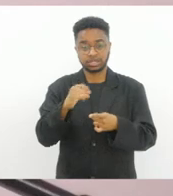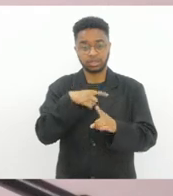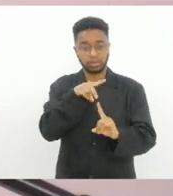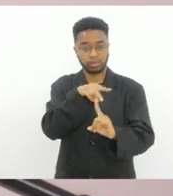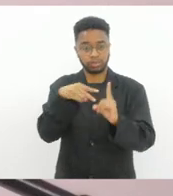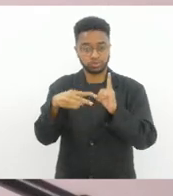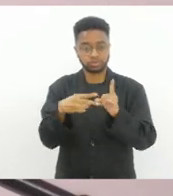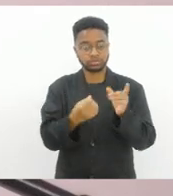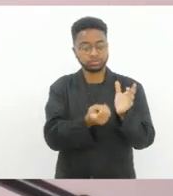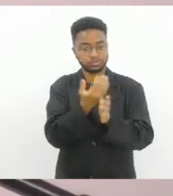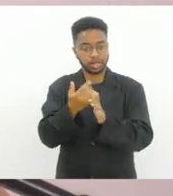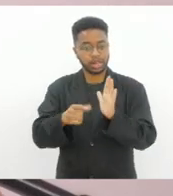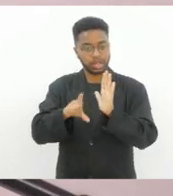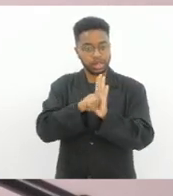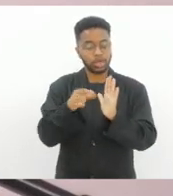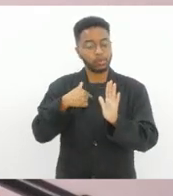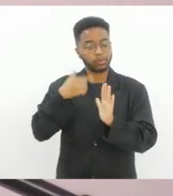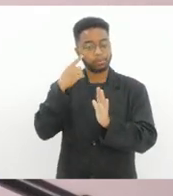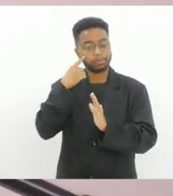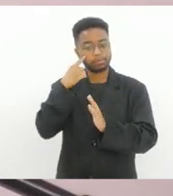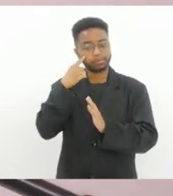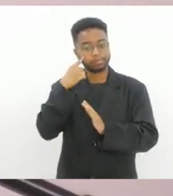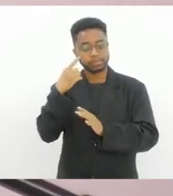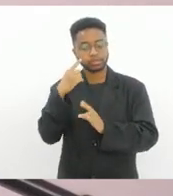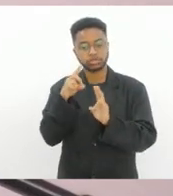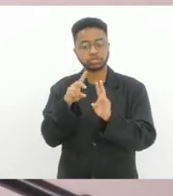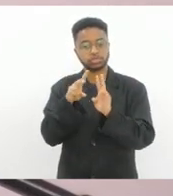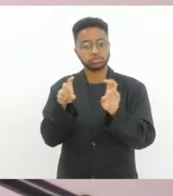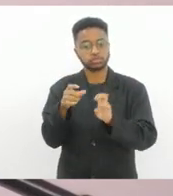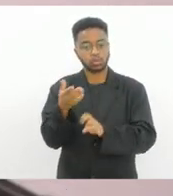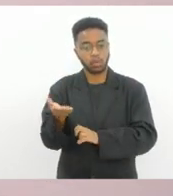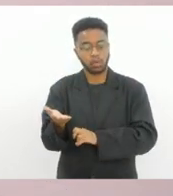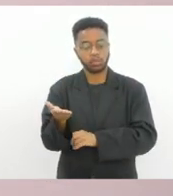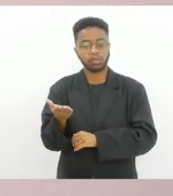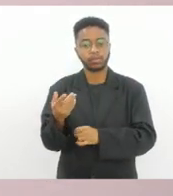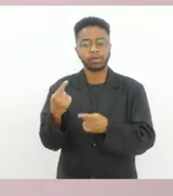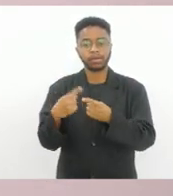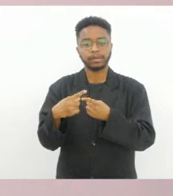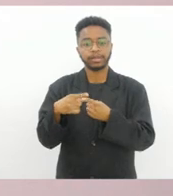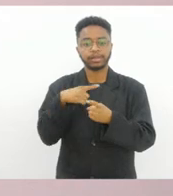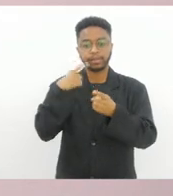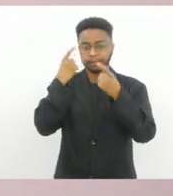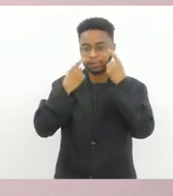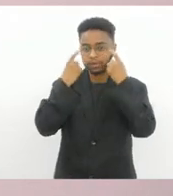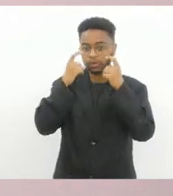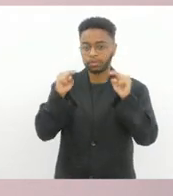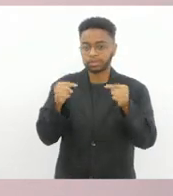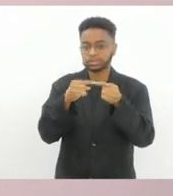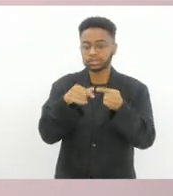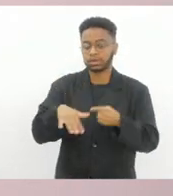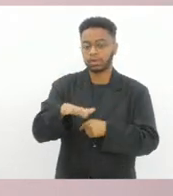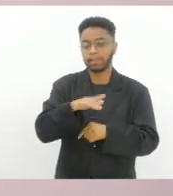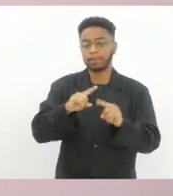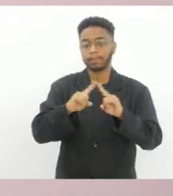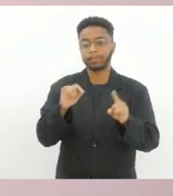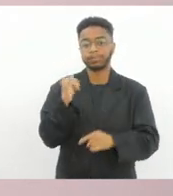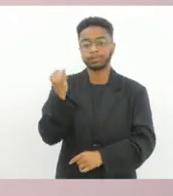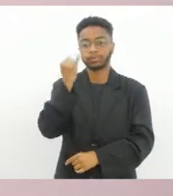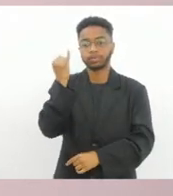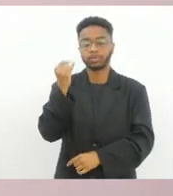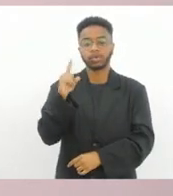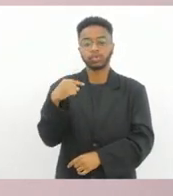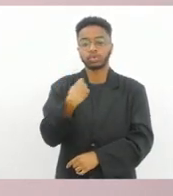já que estamos nessa audiência, eu pensei sobre isso, de trazer um pouco essa preocupação, é importante que a gente